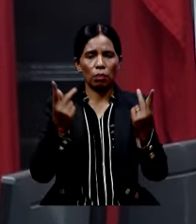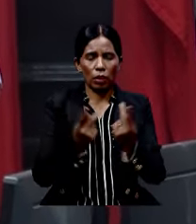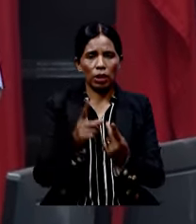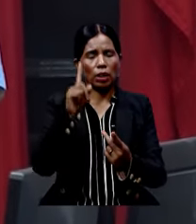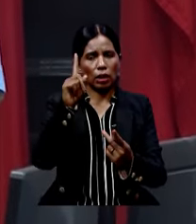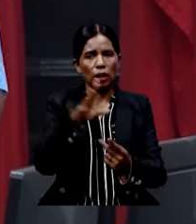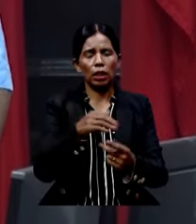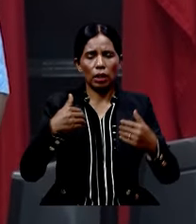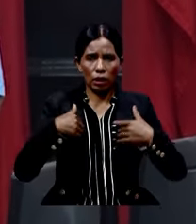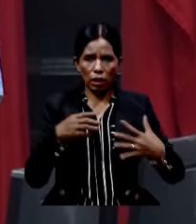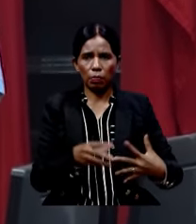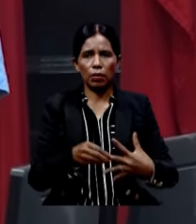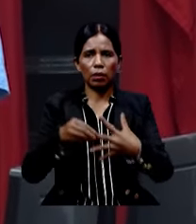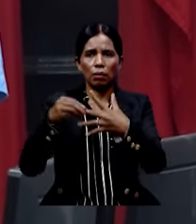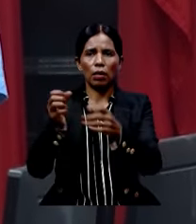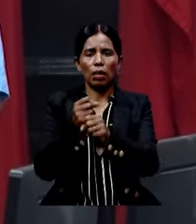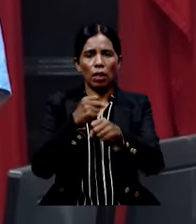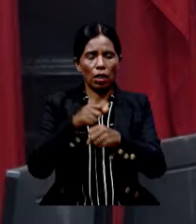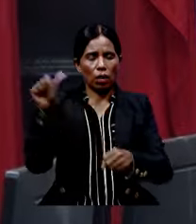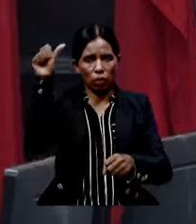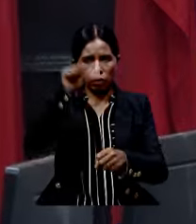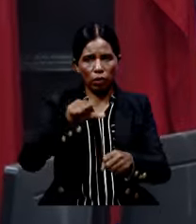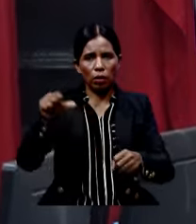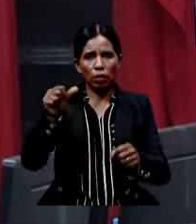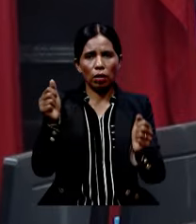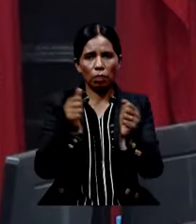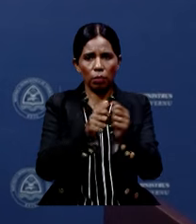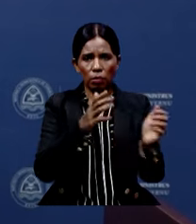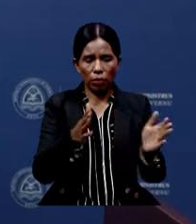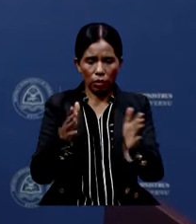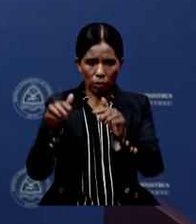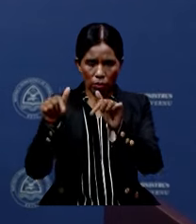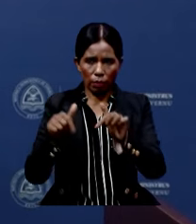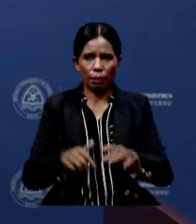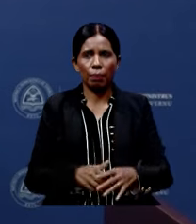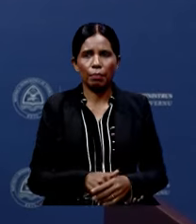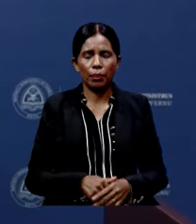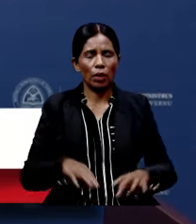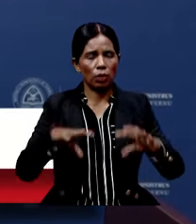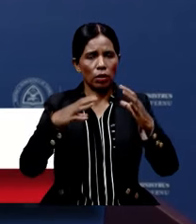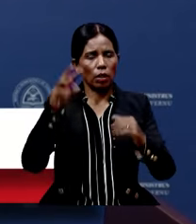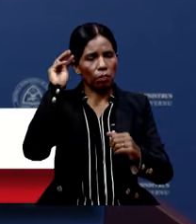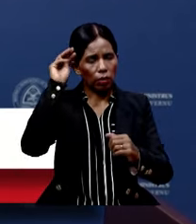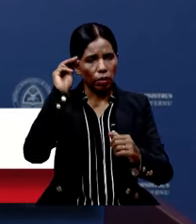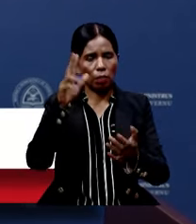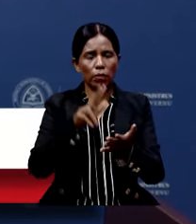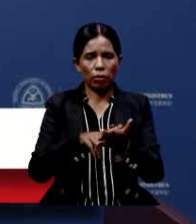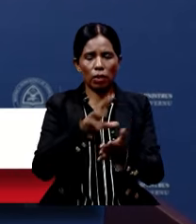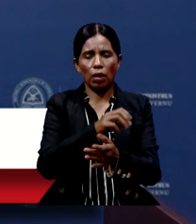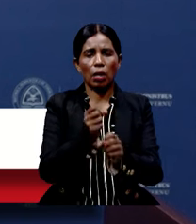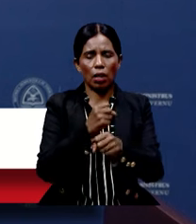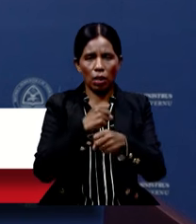e a especialidade ba auditoria. Né? Onde acompanha o processo. Né? Conselho Ministro, aprovamos auditoria